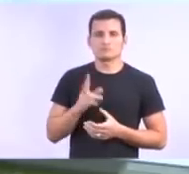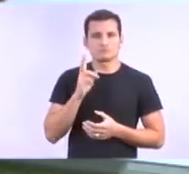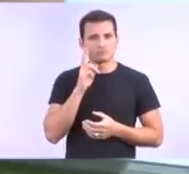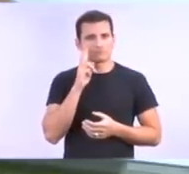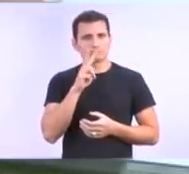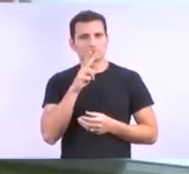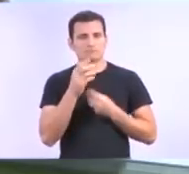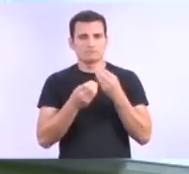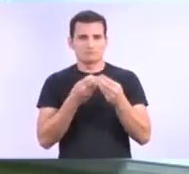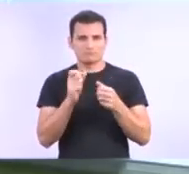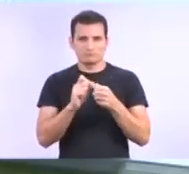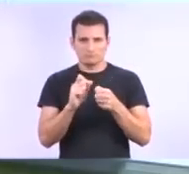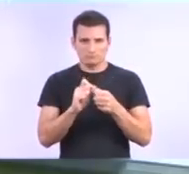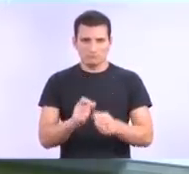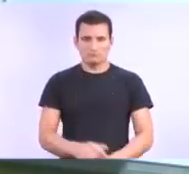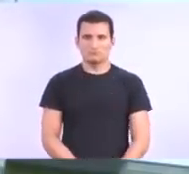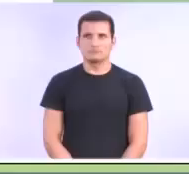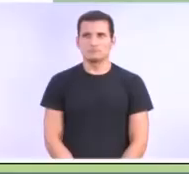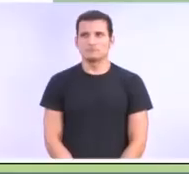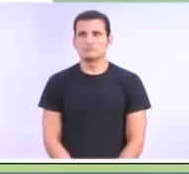aí.